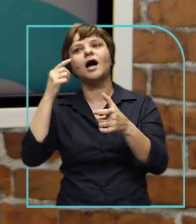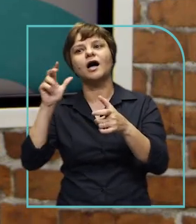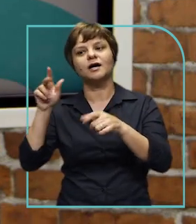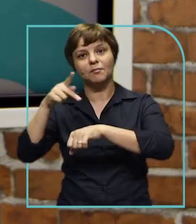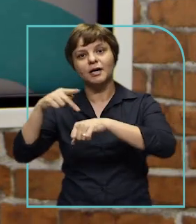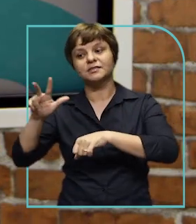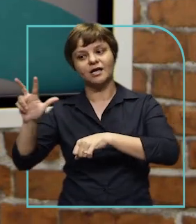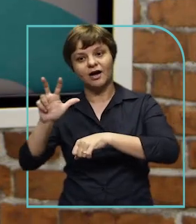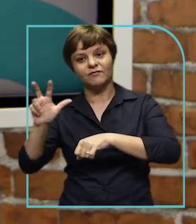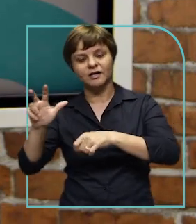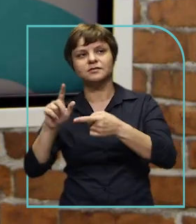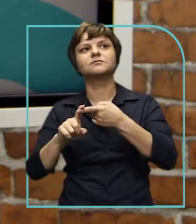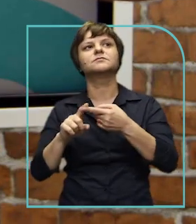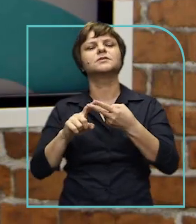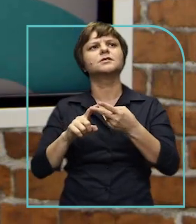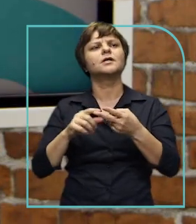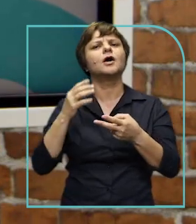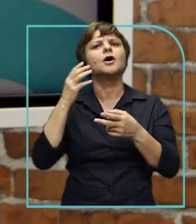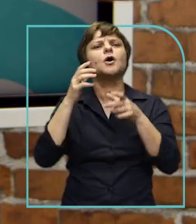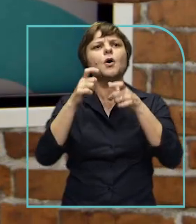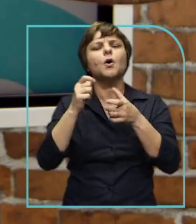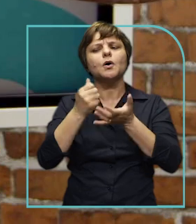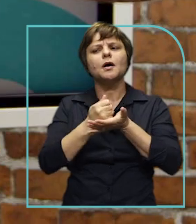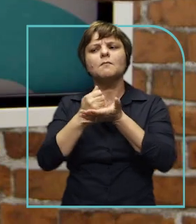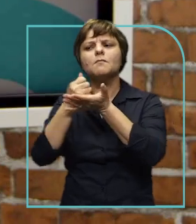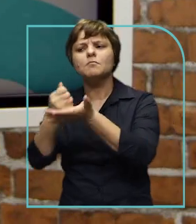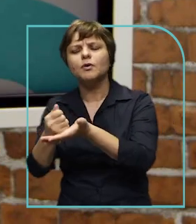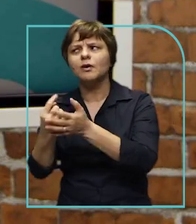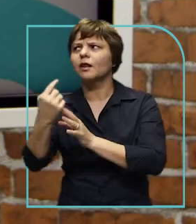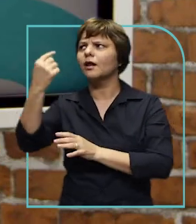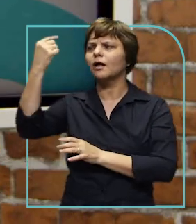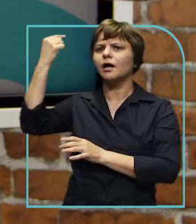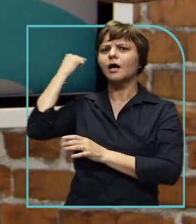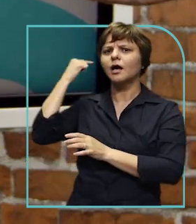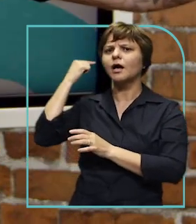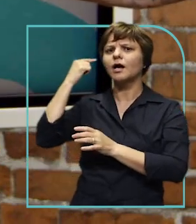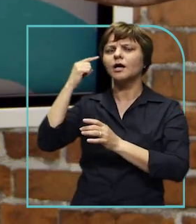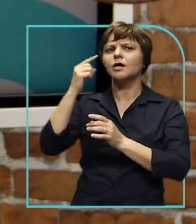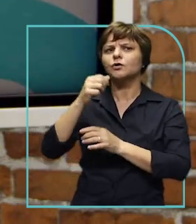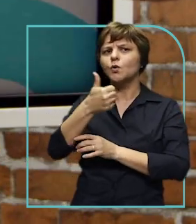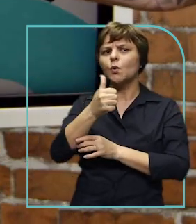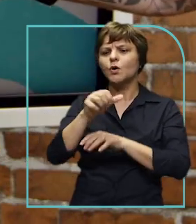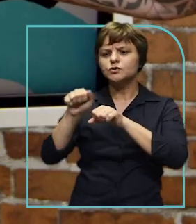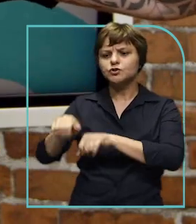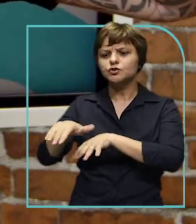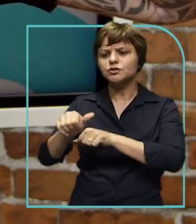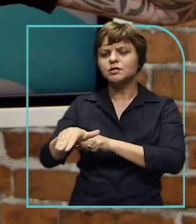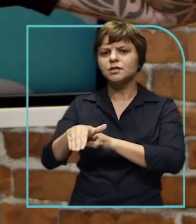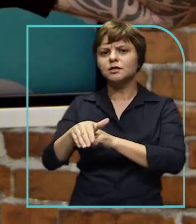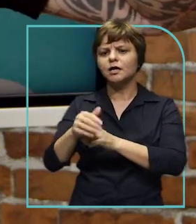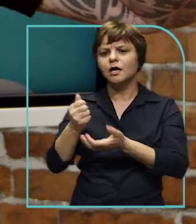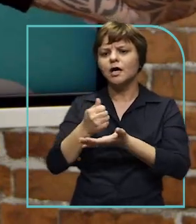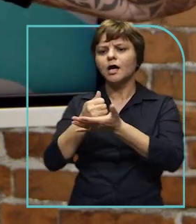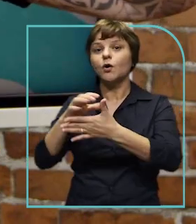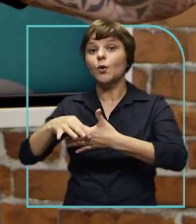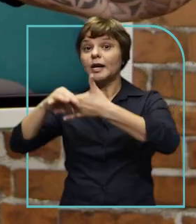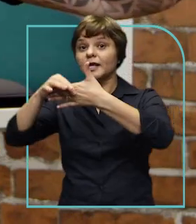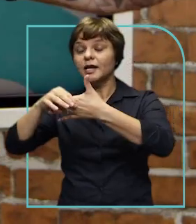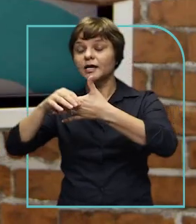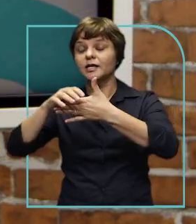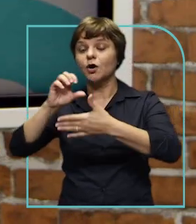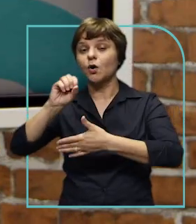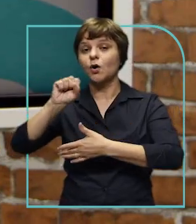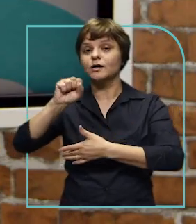Ah, Afeganistão. Eu quero saber quem que o Talibã apoiou lá no 11 de setembro? Ah, Al-Qaeda, Osama Bin